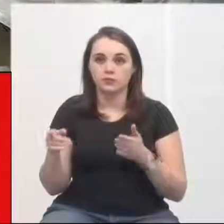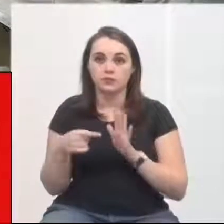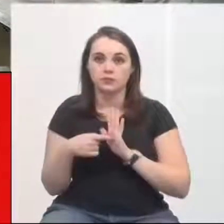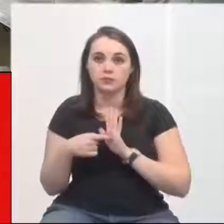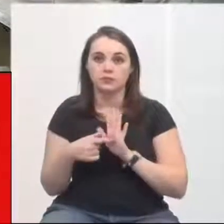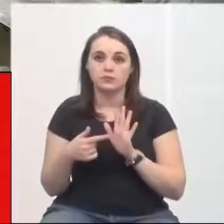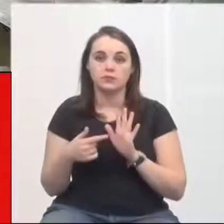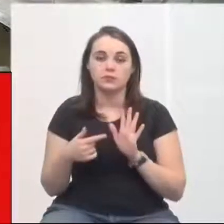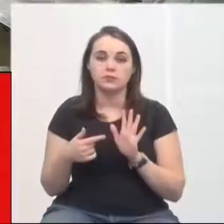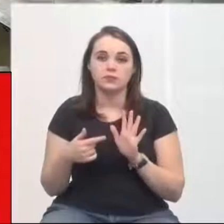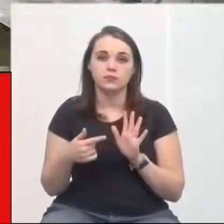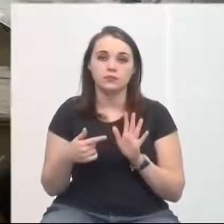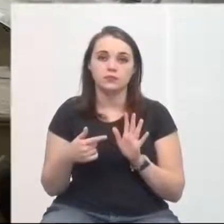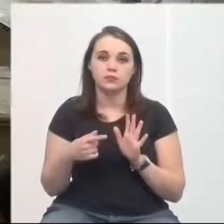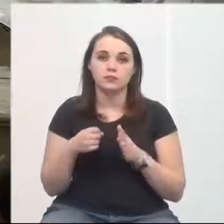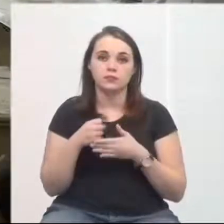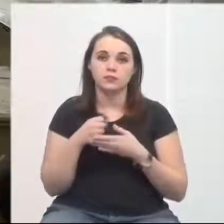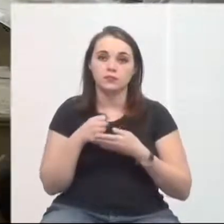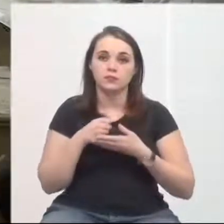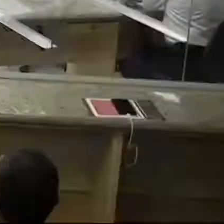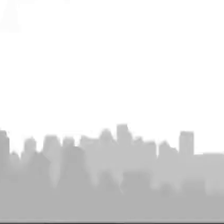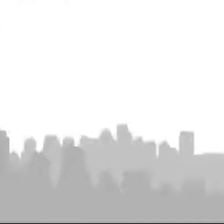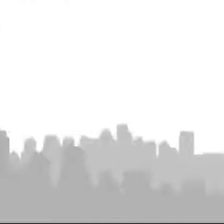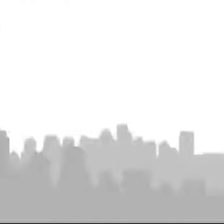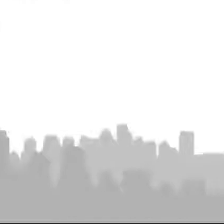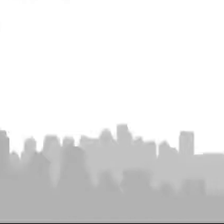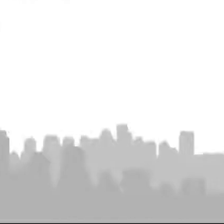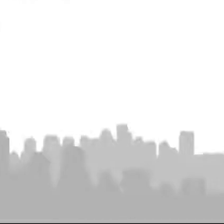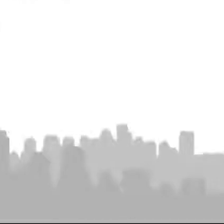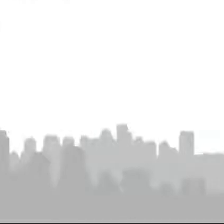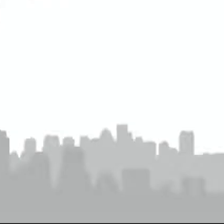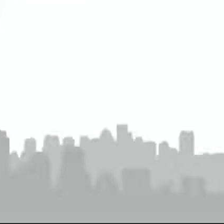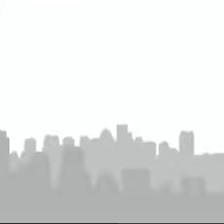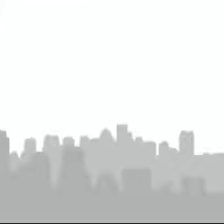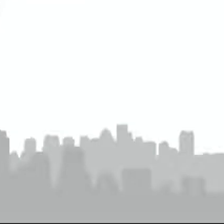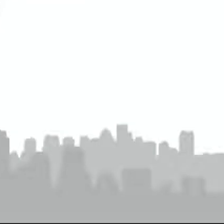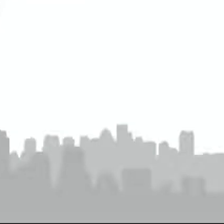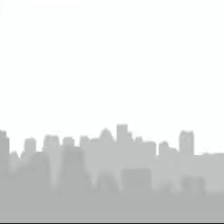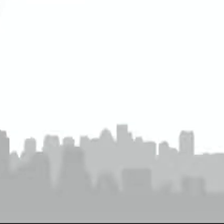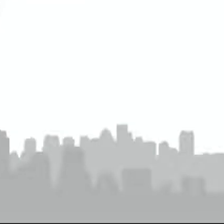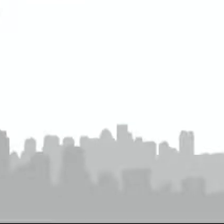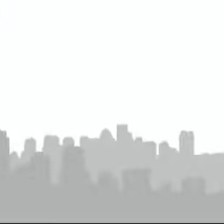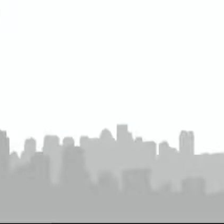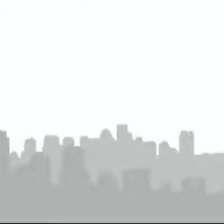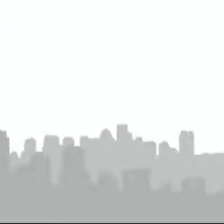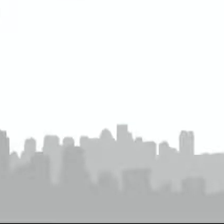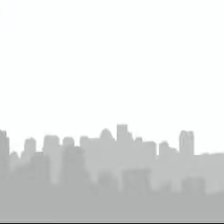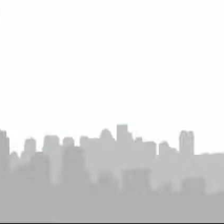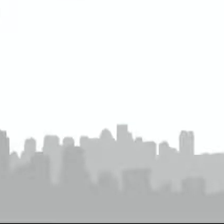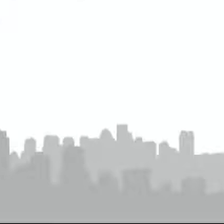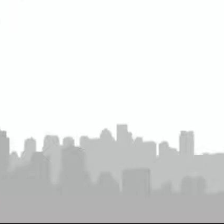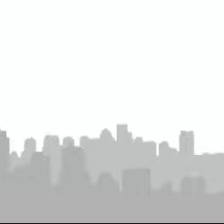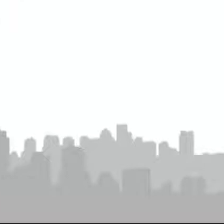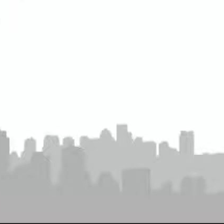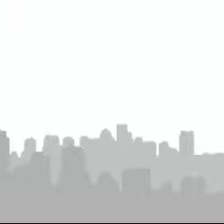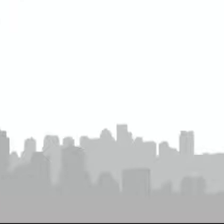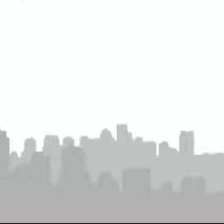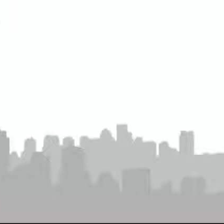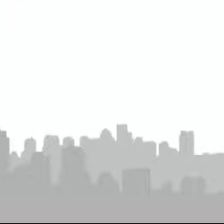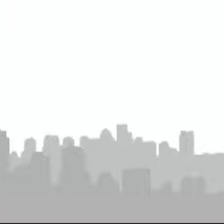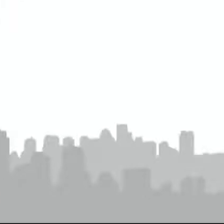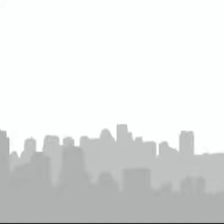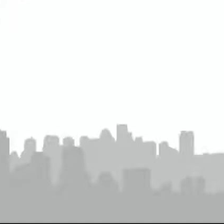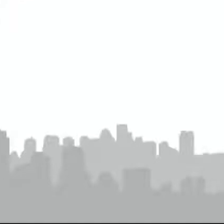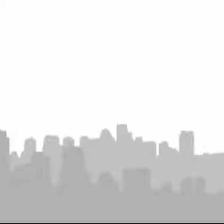com ele auxiliou a agilidade para a gente poder fazer os orçamentos que vão para a licitação.